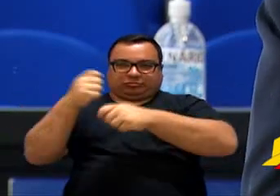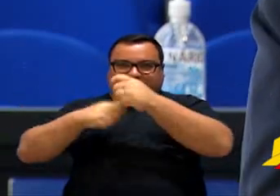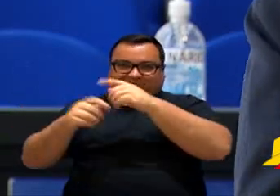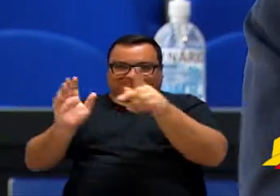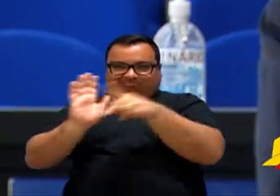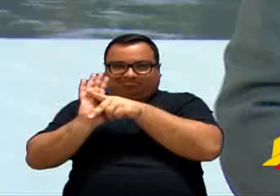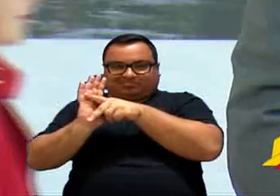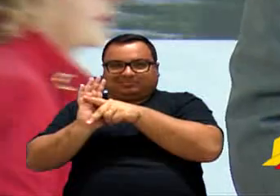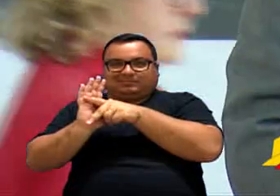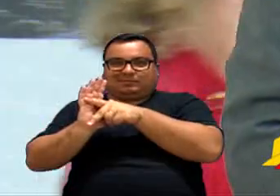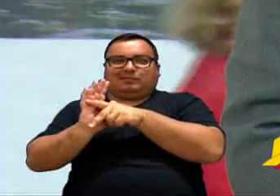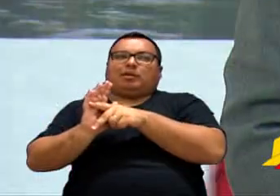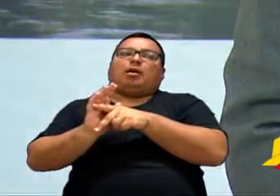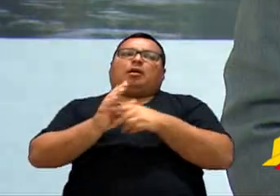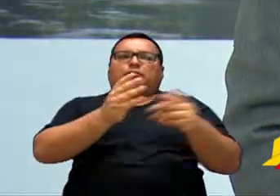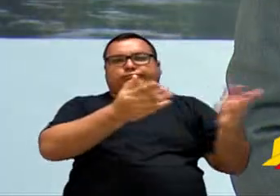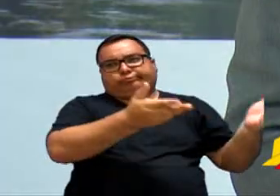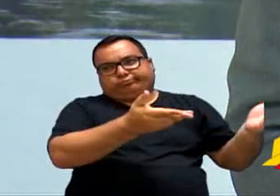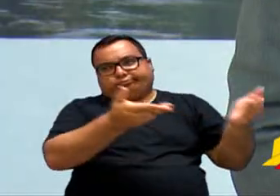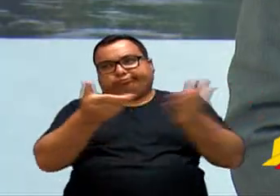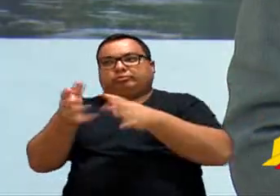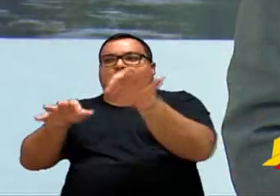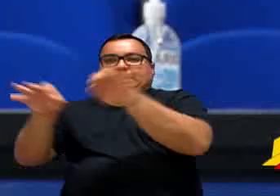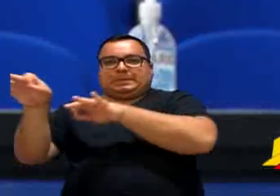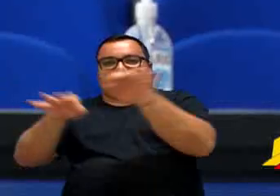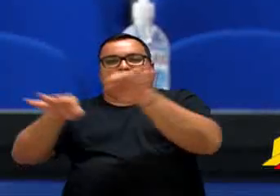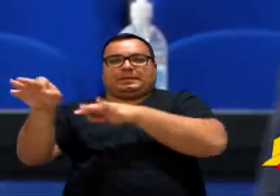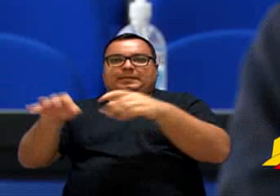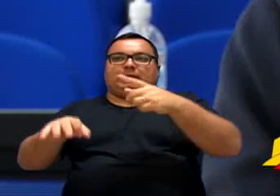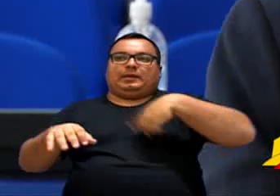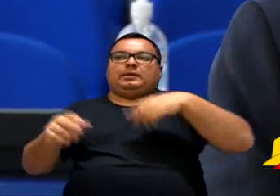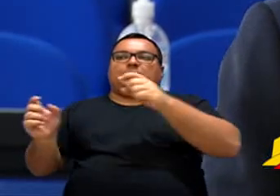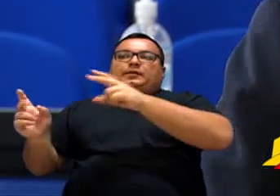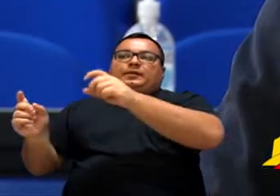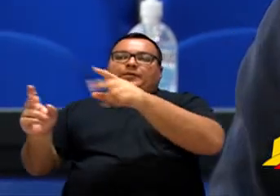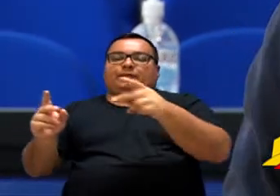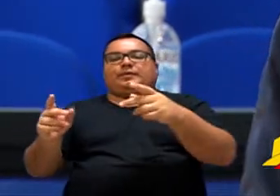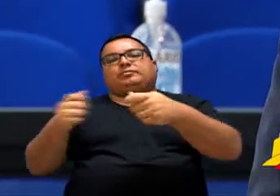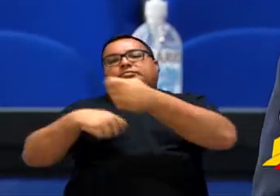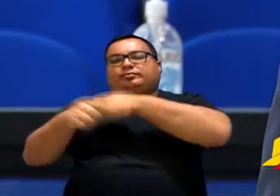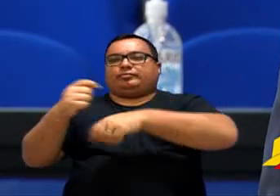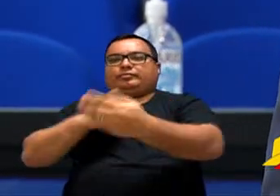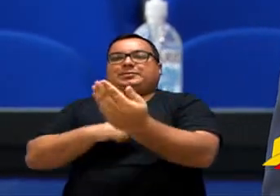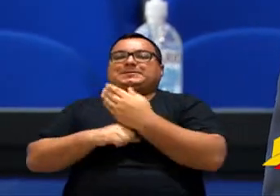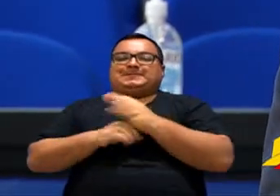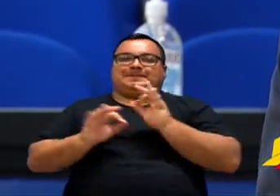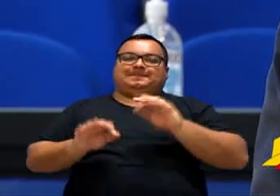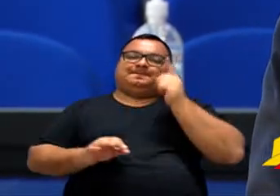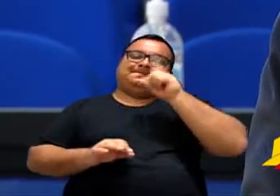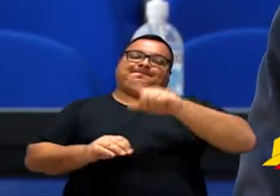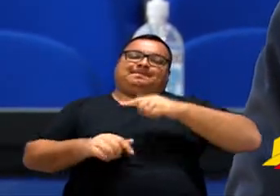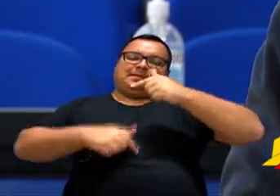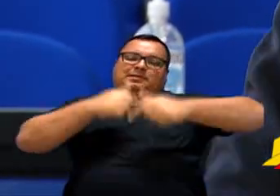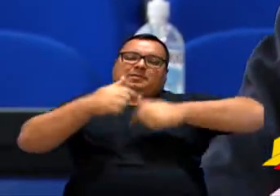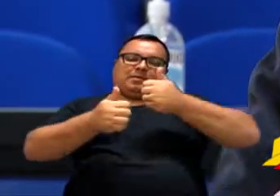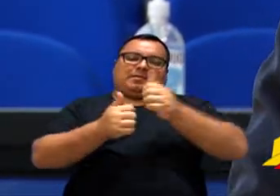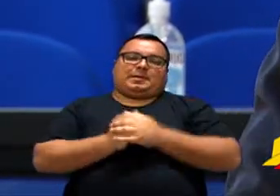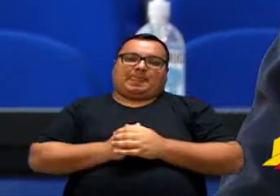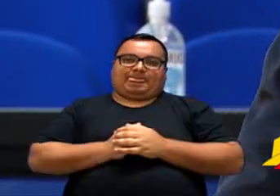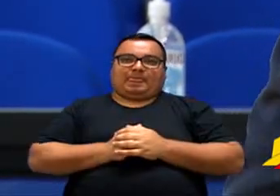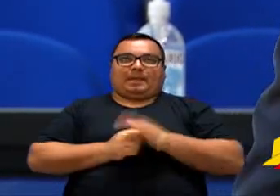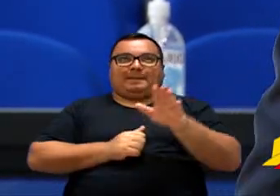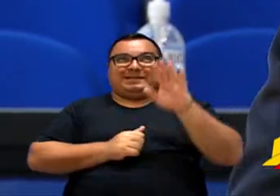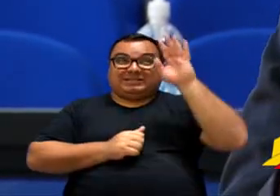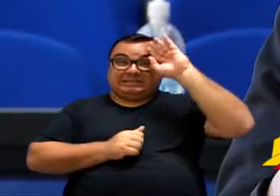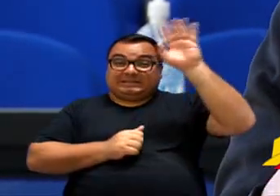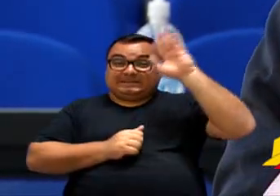eles, né? A estrutura. A grande preocupação que eu tenho, vereador, com esse projeto, é porque, assim, é um projeto que...